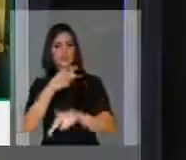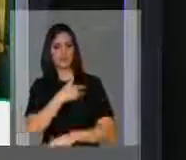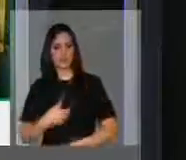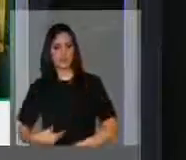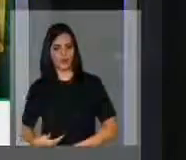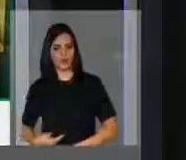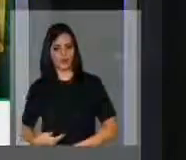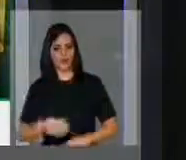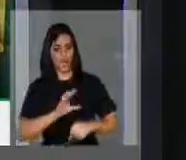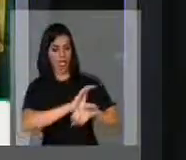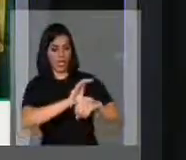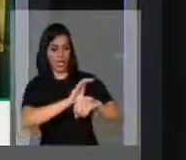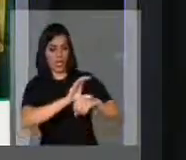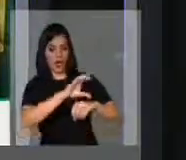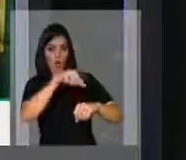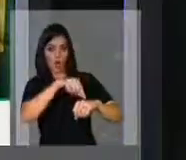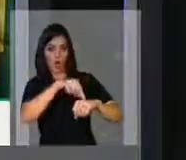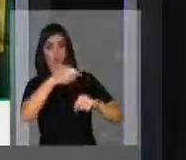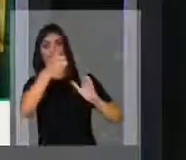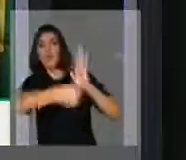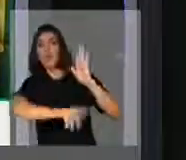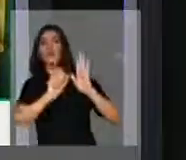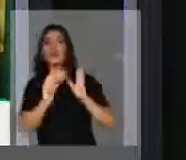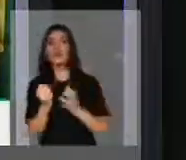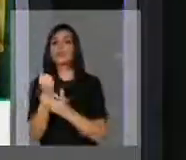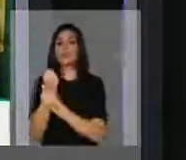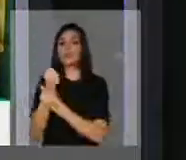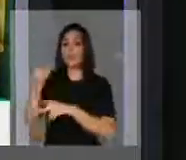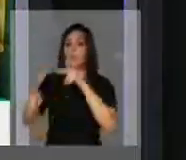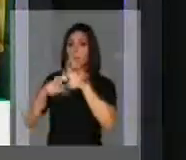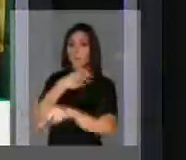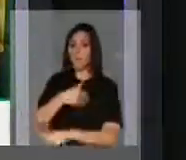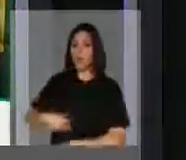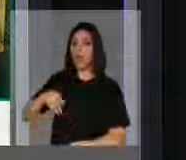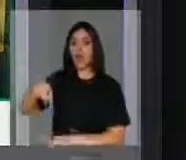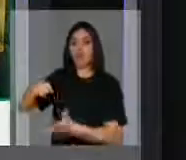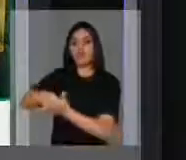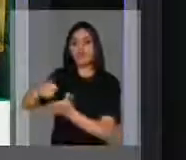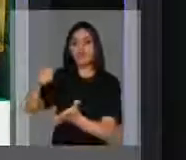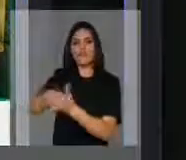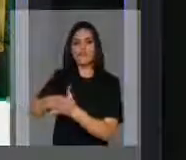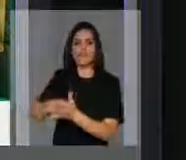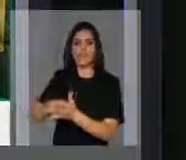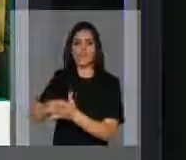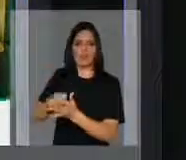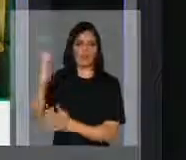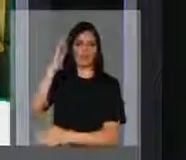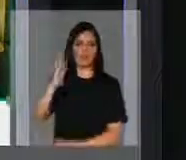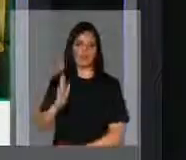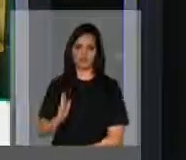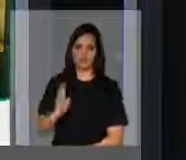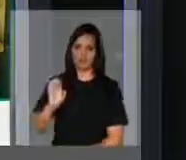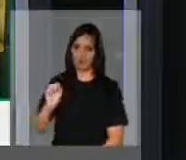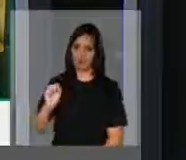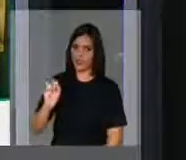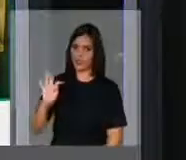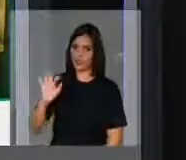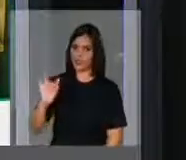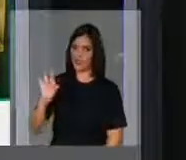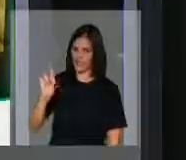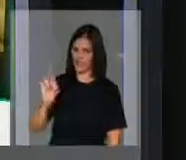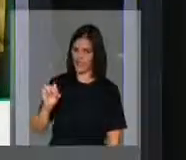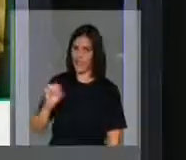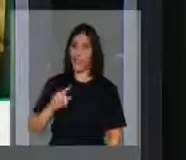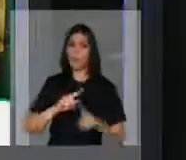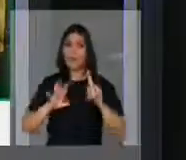A Constituição diz que segurança pública é dever do Estado, mas é responsabilidade de